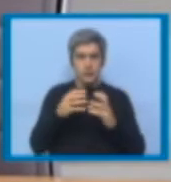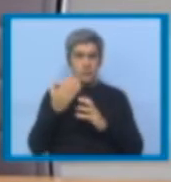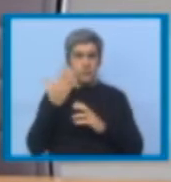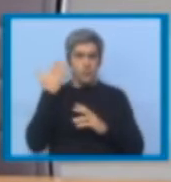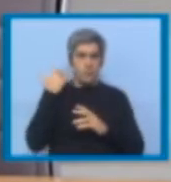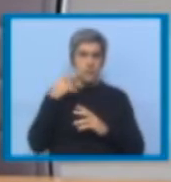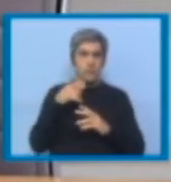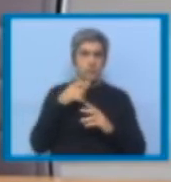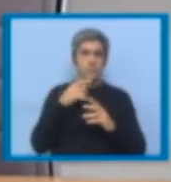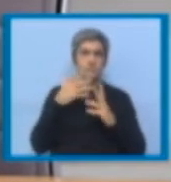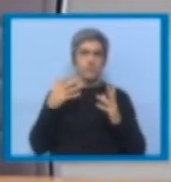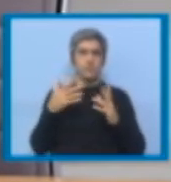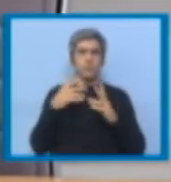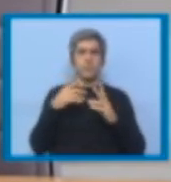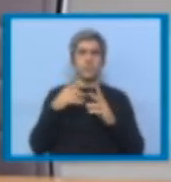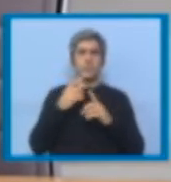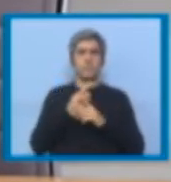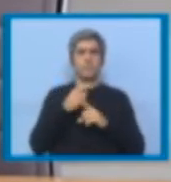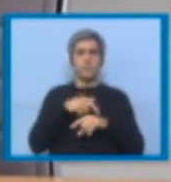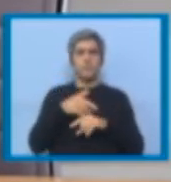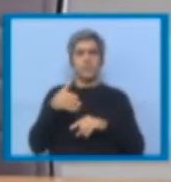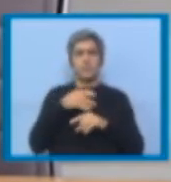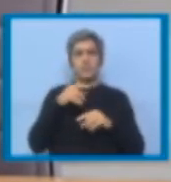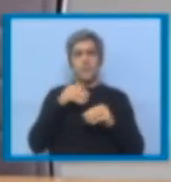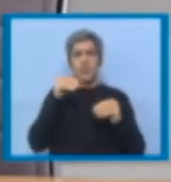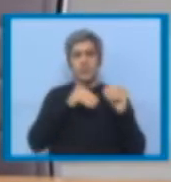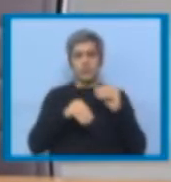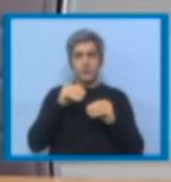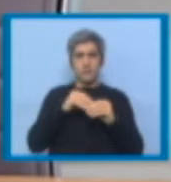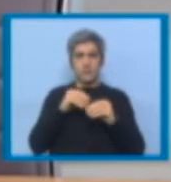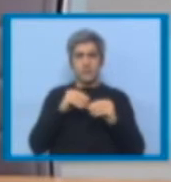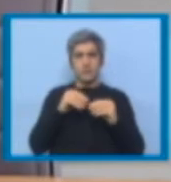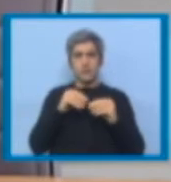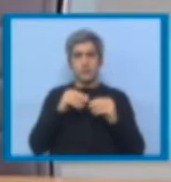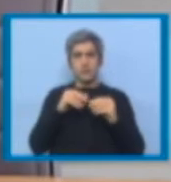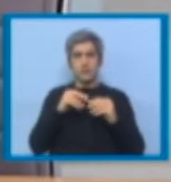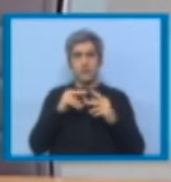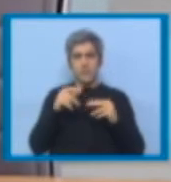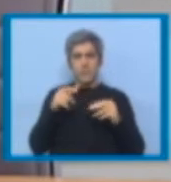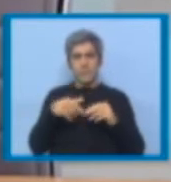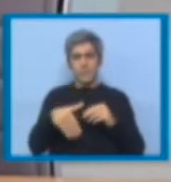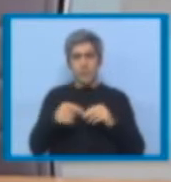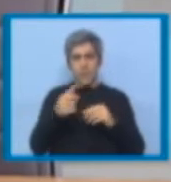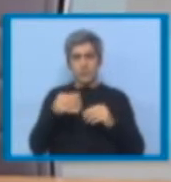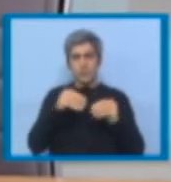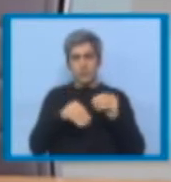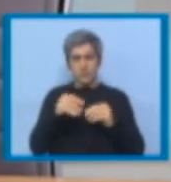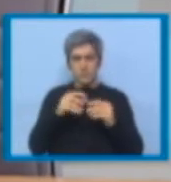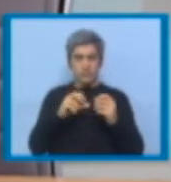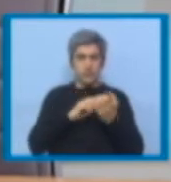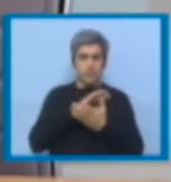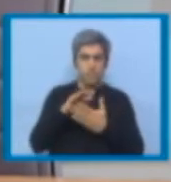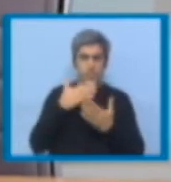passou, em grande parte por estarmos em ano de eleições autárquicas e à beira das eleições autárquicas, e